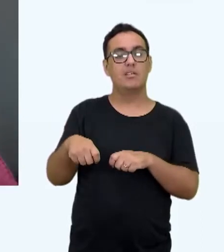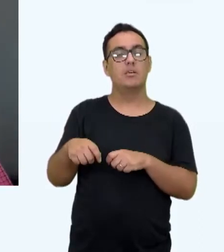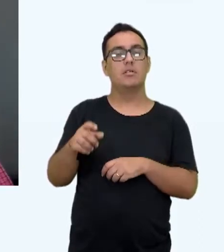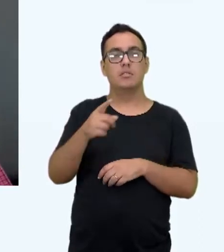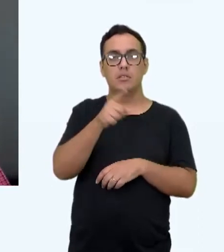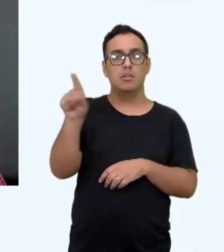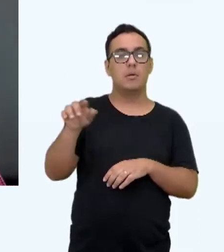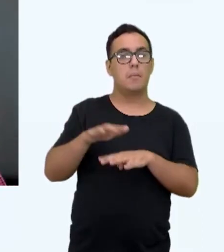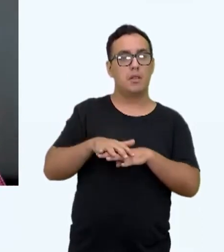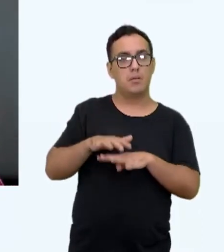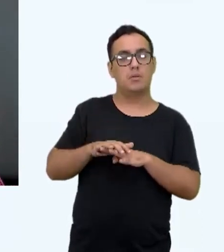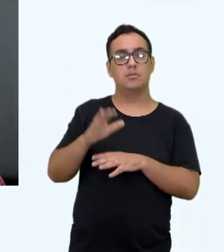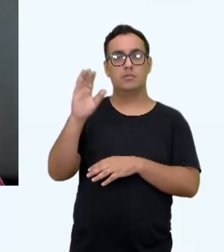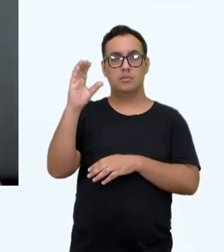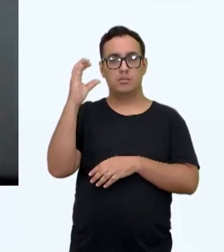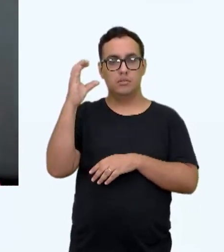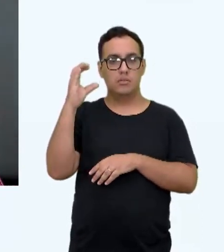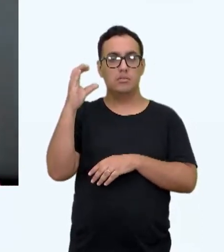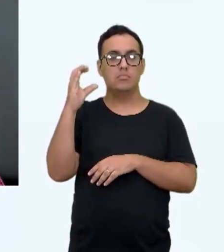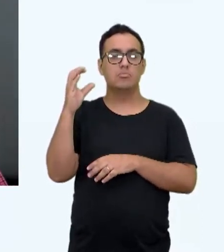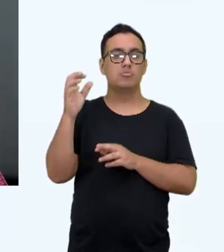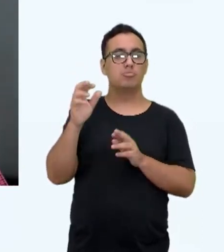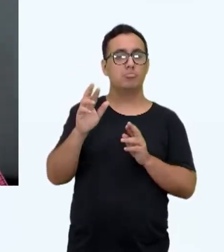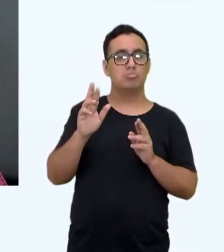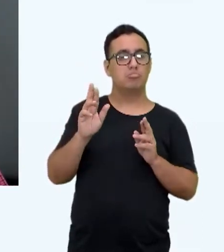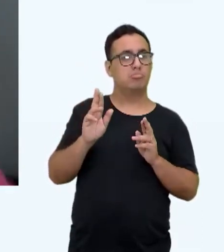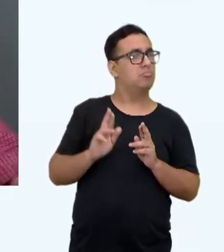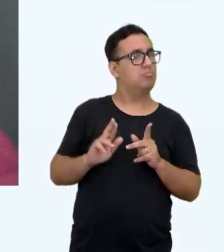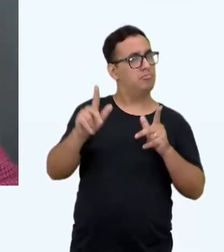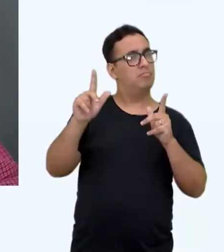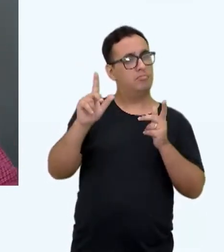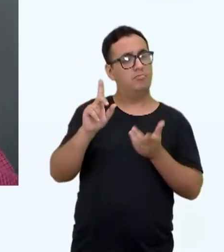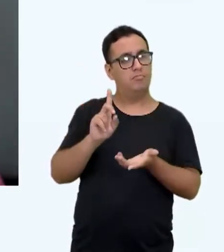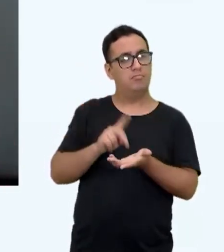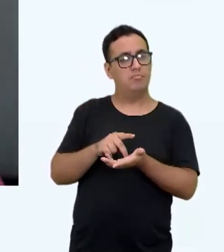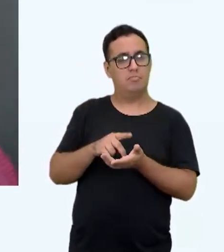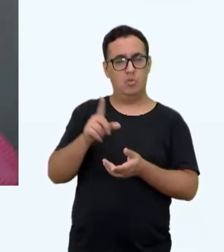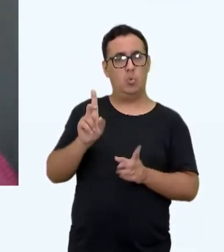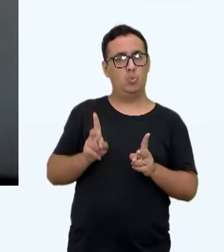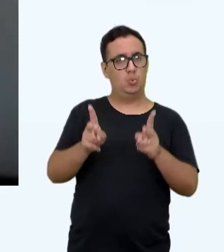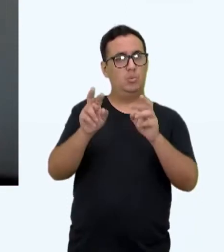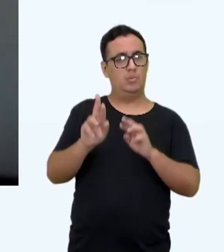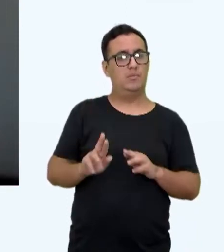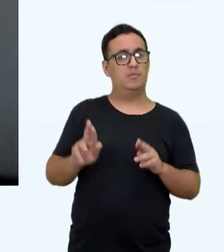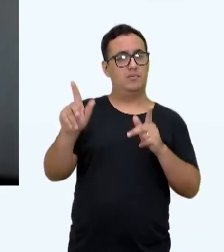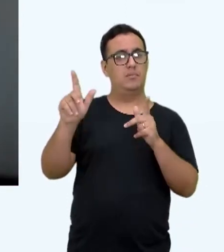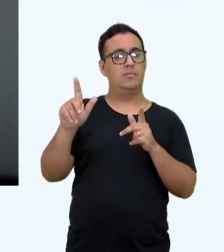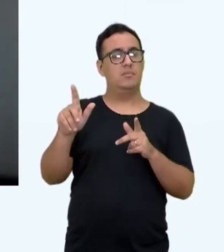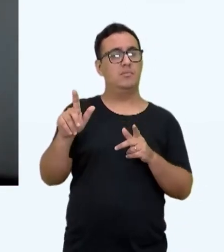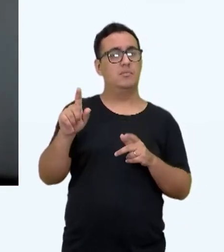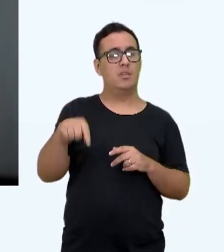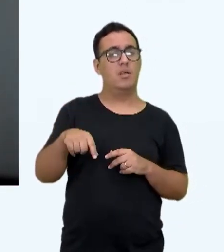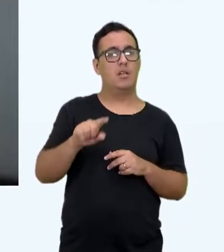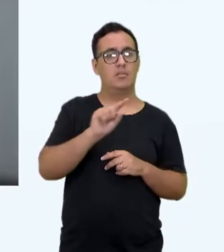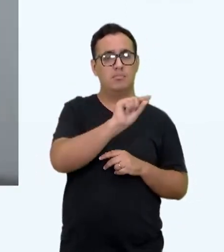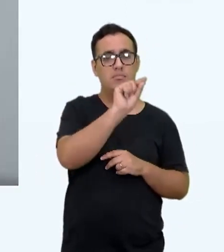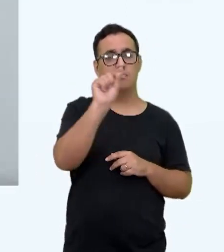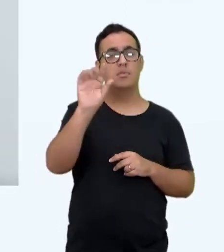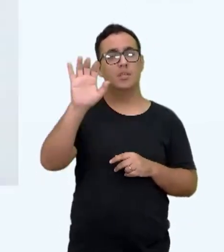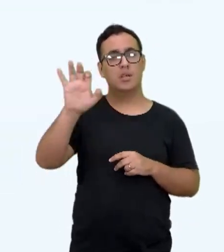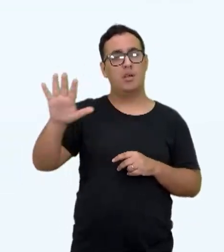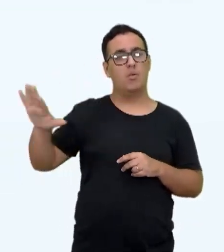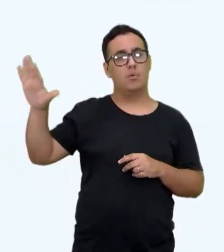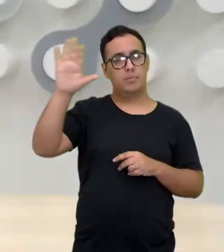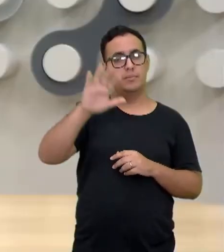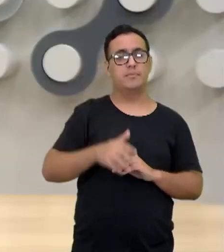ciência que diferia muito e difere muito daquilo que se fazia na Europa.